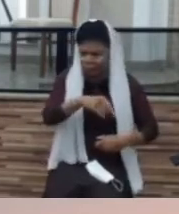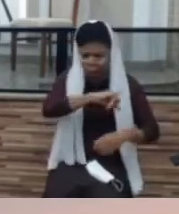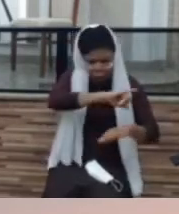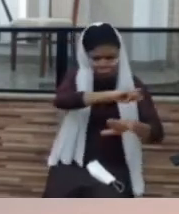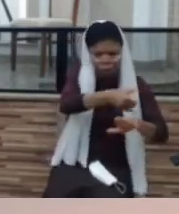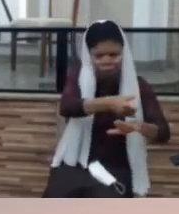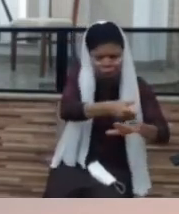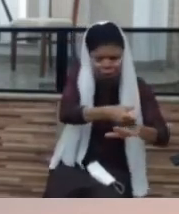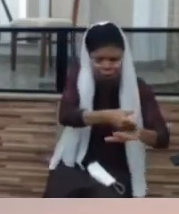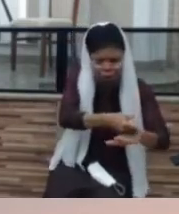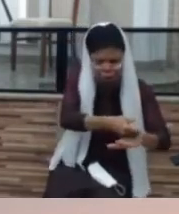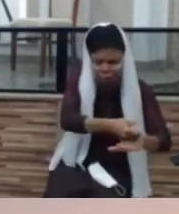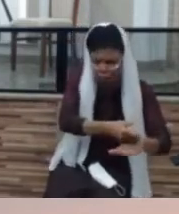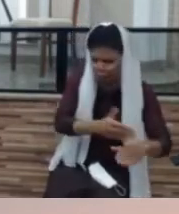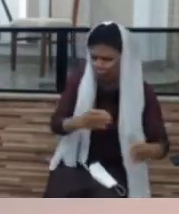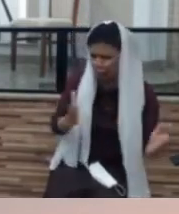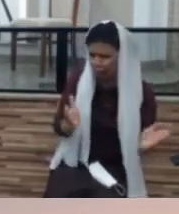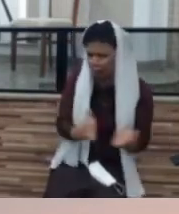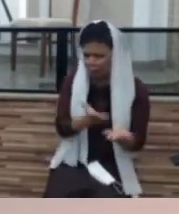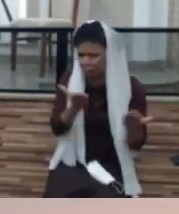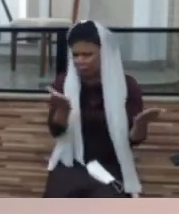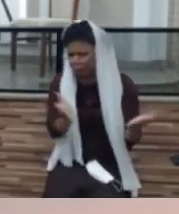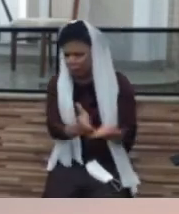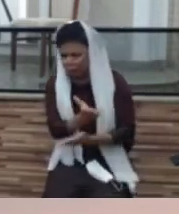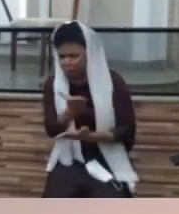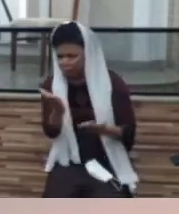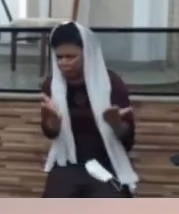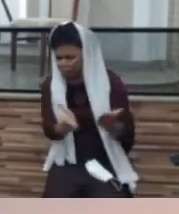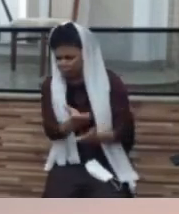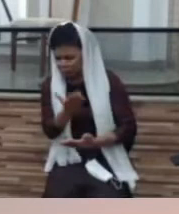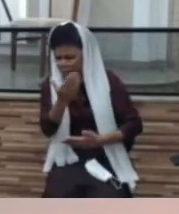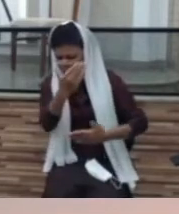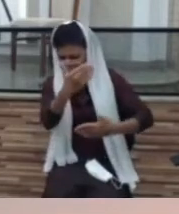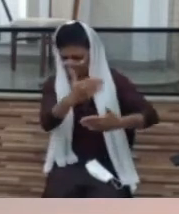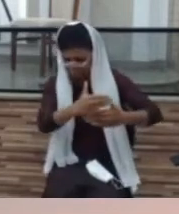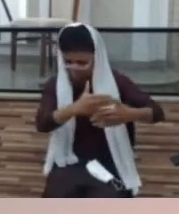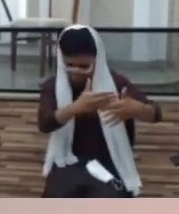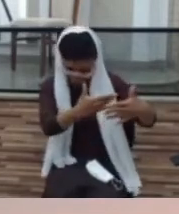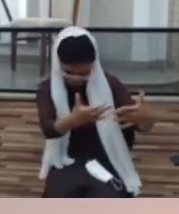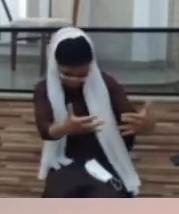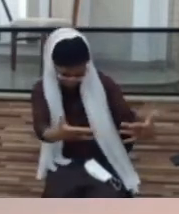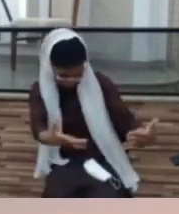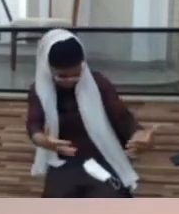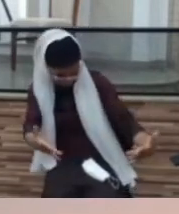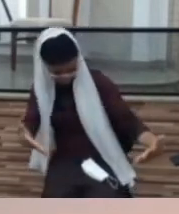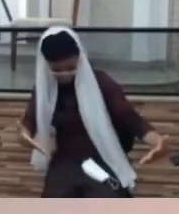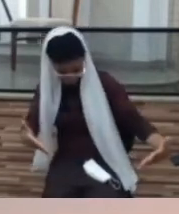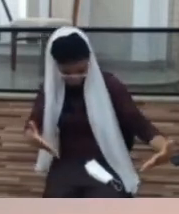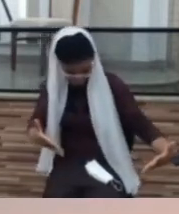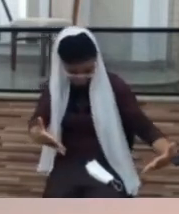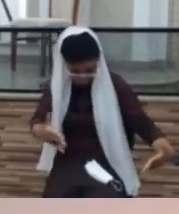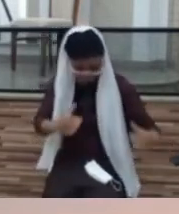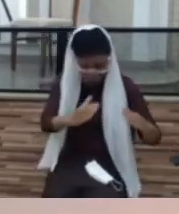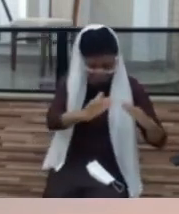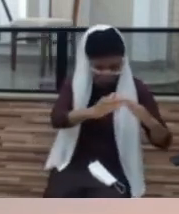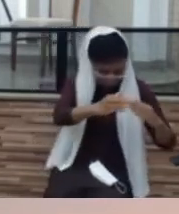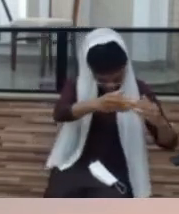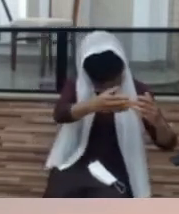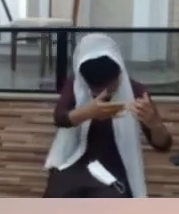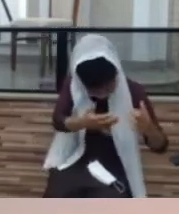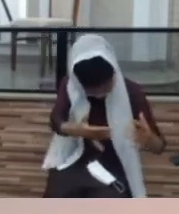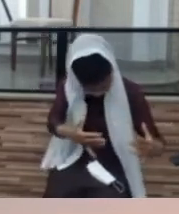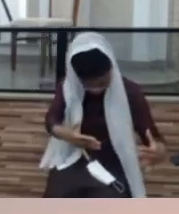miséria, pobreza, viu, irmãos? Os muros caídos, as portas queimadas, a casa de Deus,